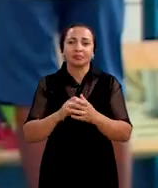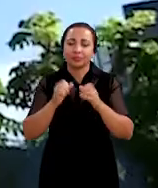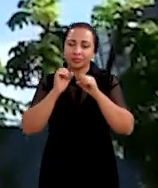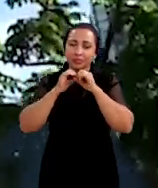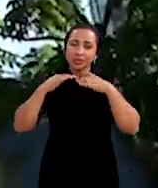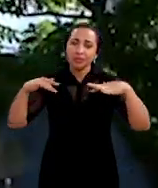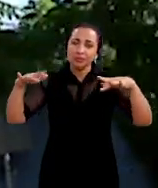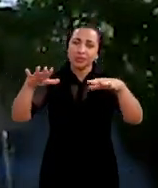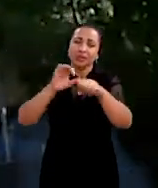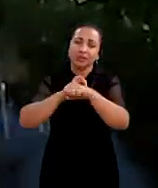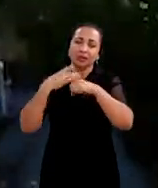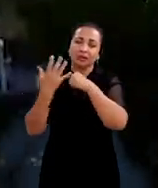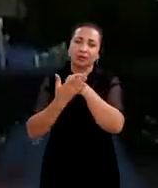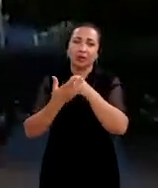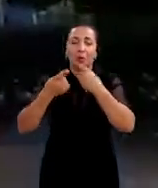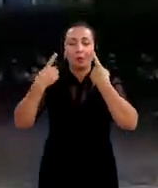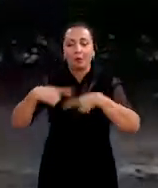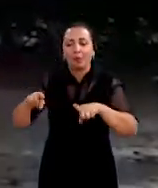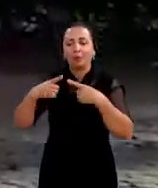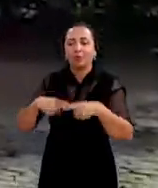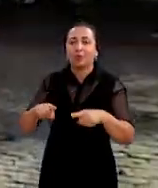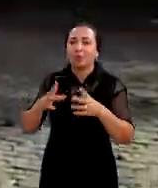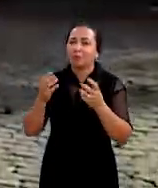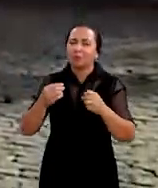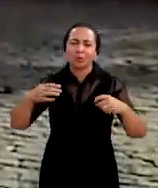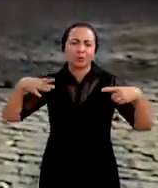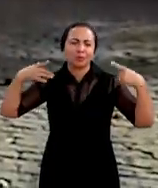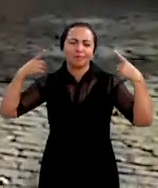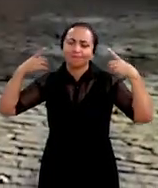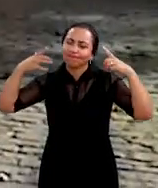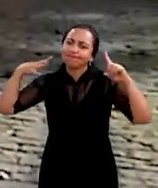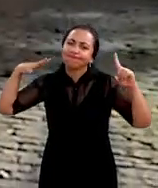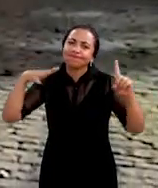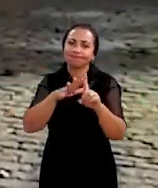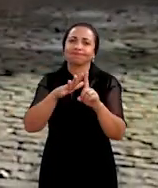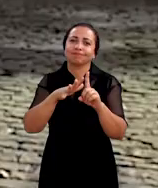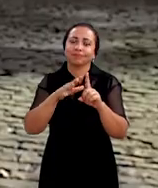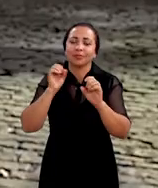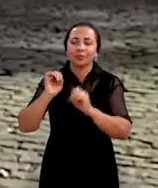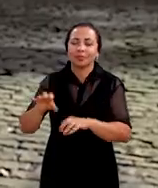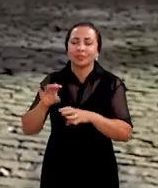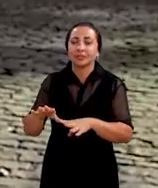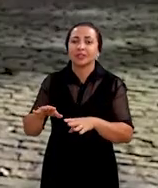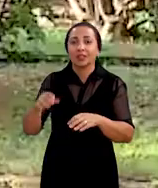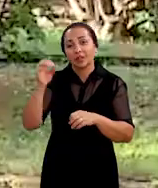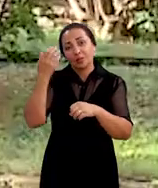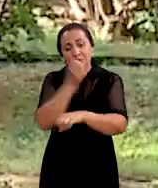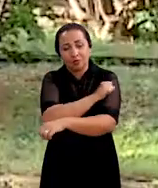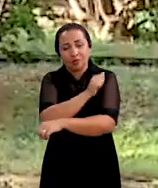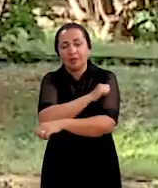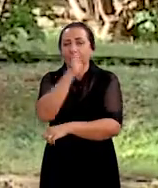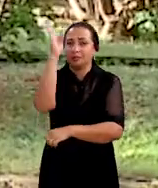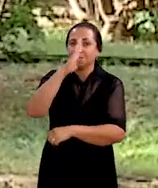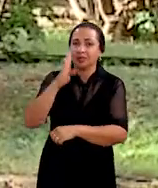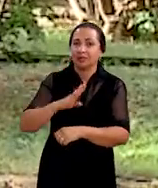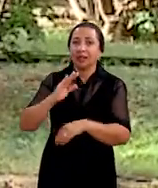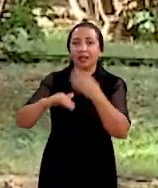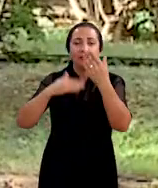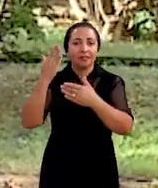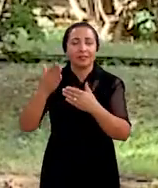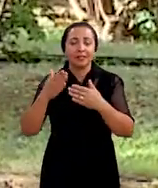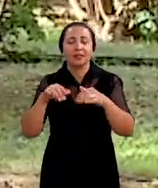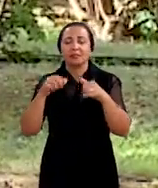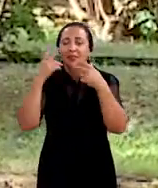muito, né? A pandemia da Covid-19 causou diversos impactos no processo educacional dos estudantes